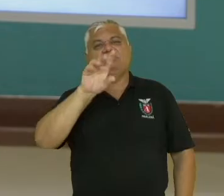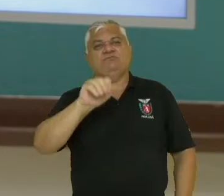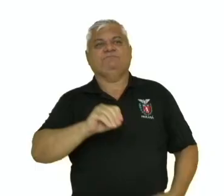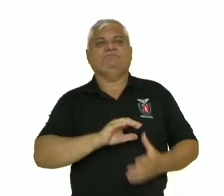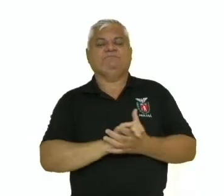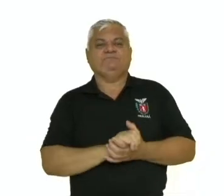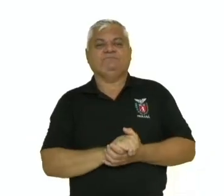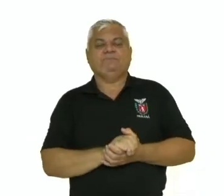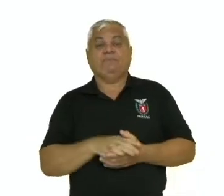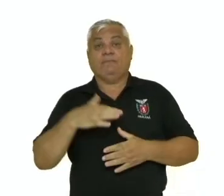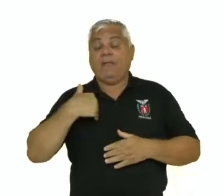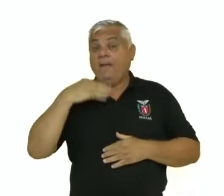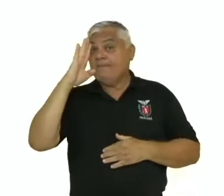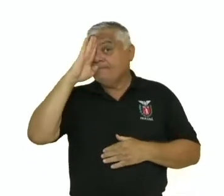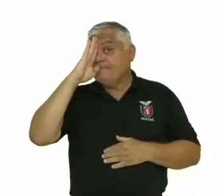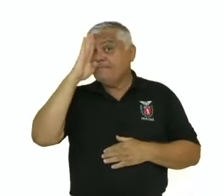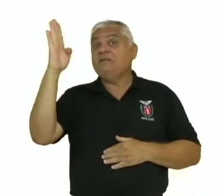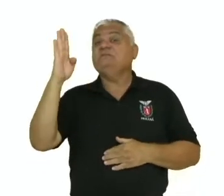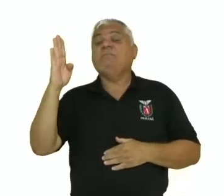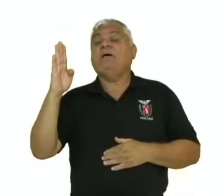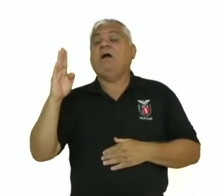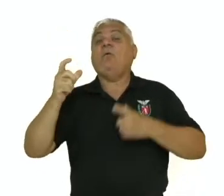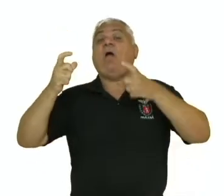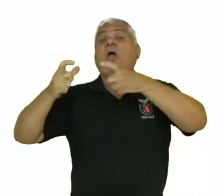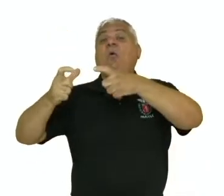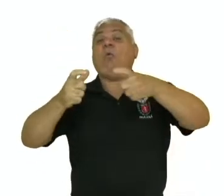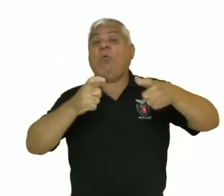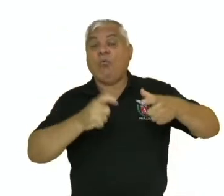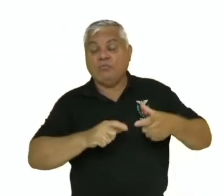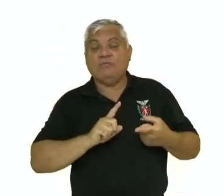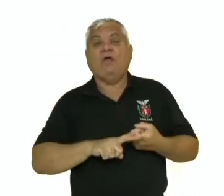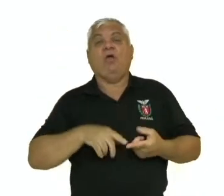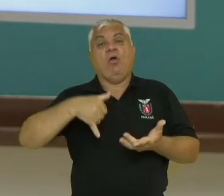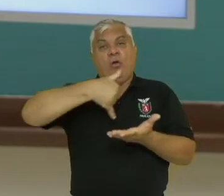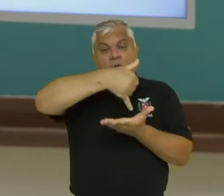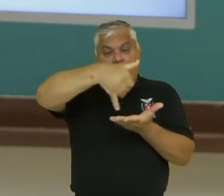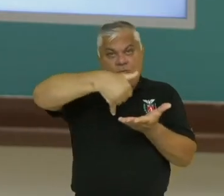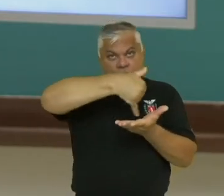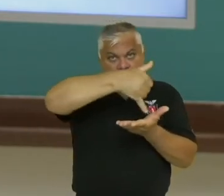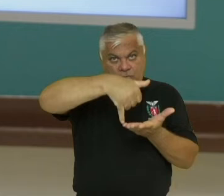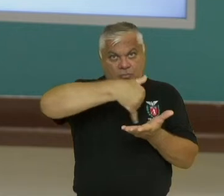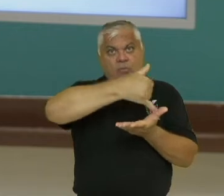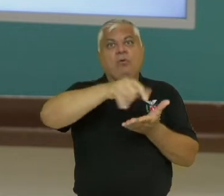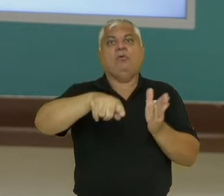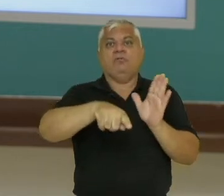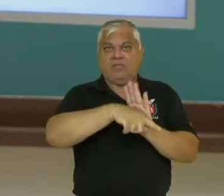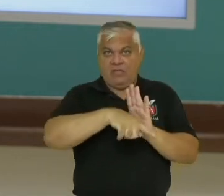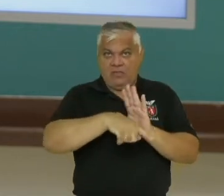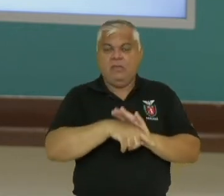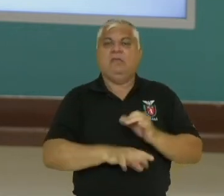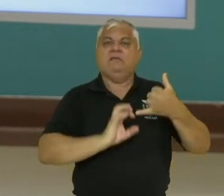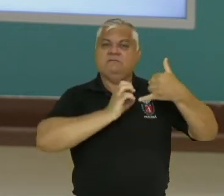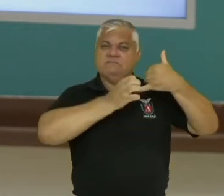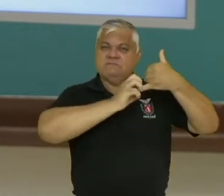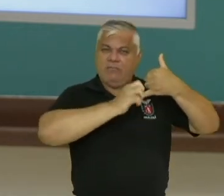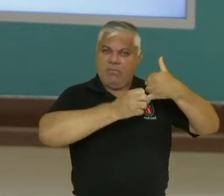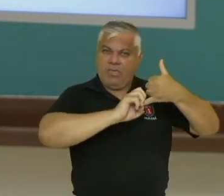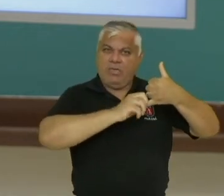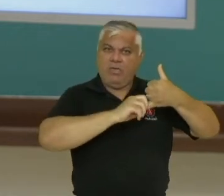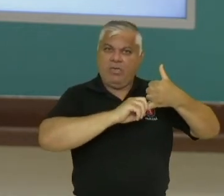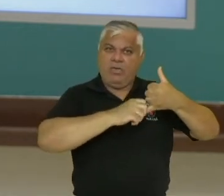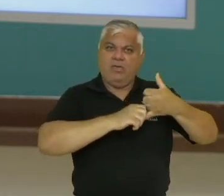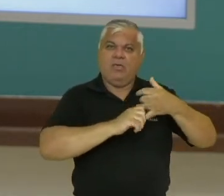As principais fontes de lipídios de origem vegetal são, então, os óleos vegetais, porque nós plantamos aquela sementinha,